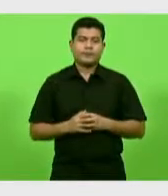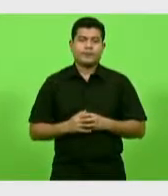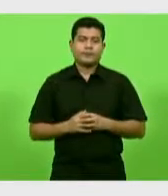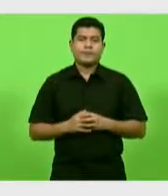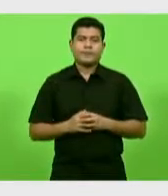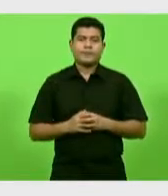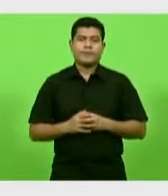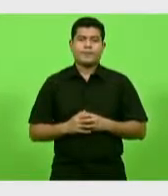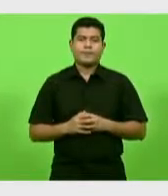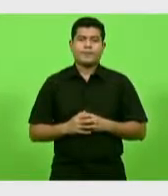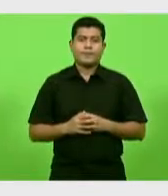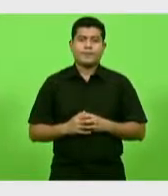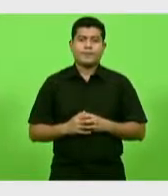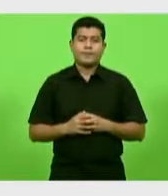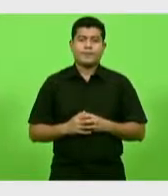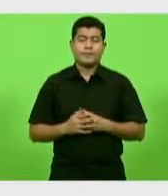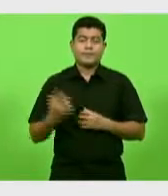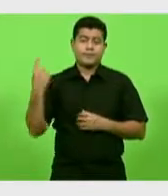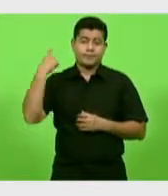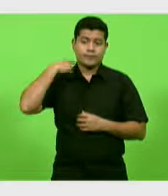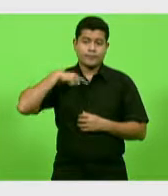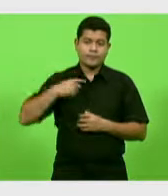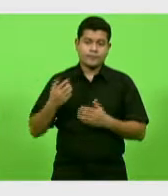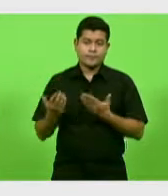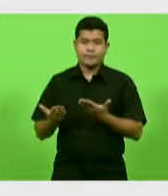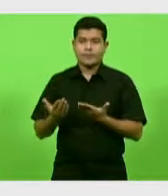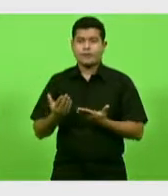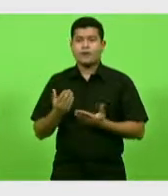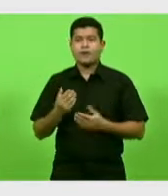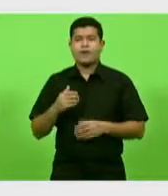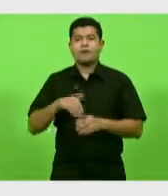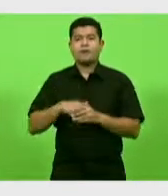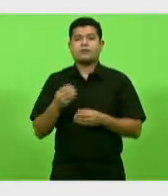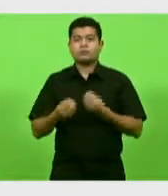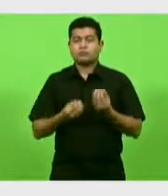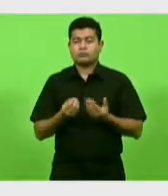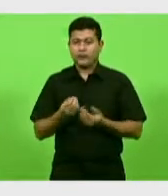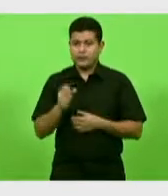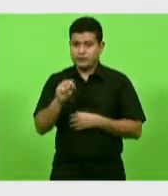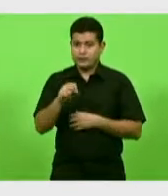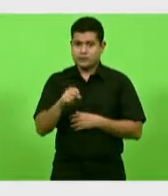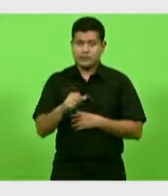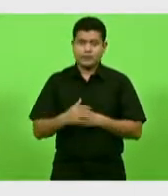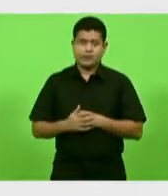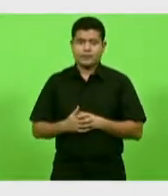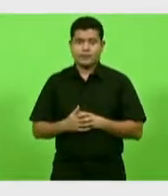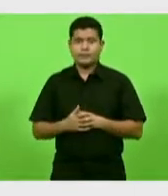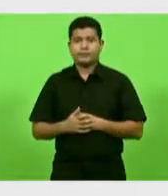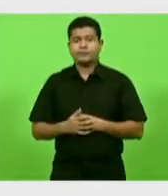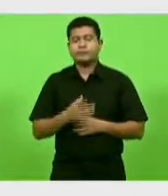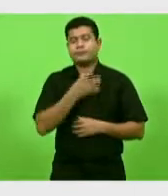Como vota deputado Silvio Drevec? Vota sim, senhor presidente. Como vota deputado Valdir Cobalcini?